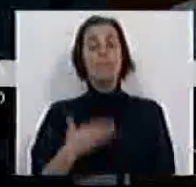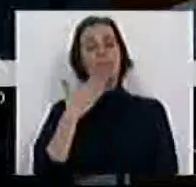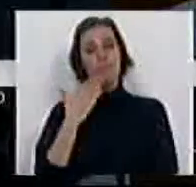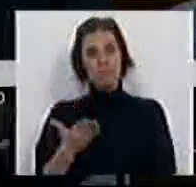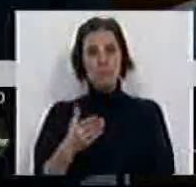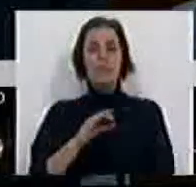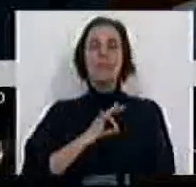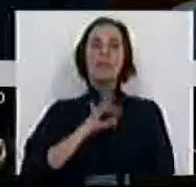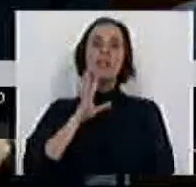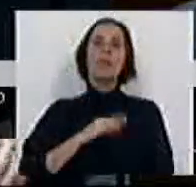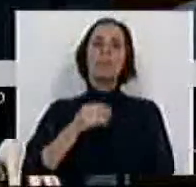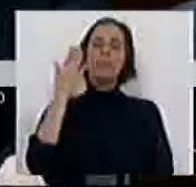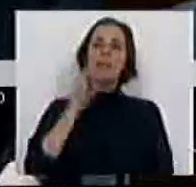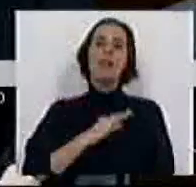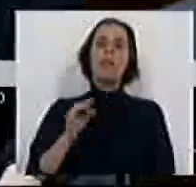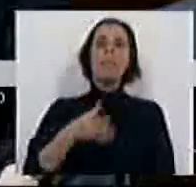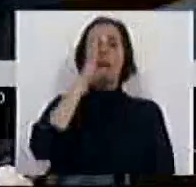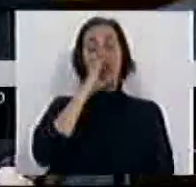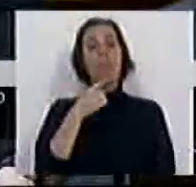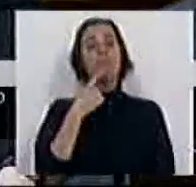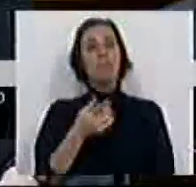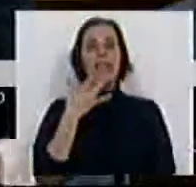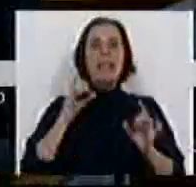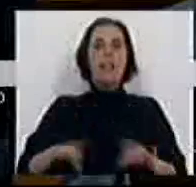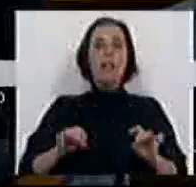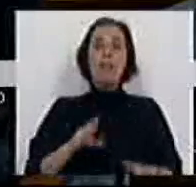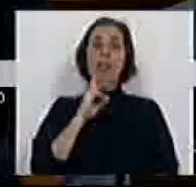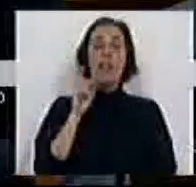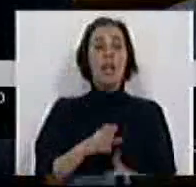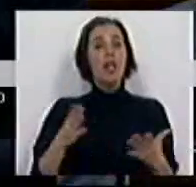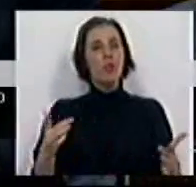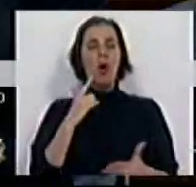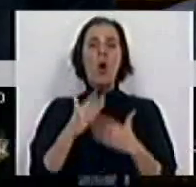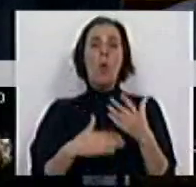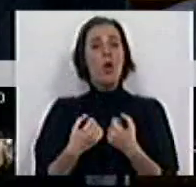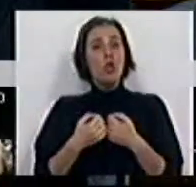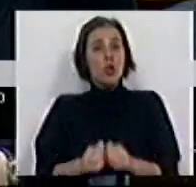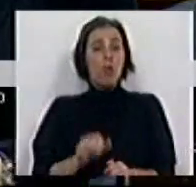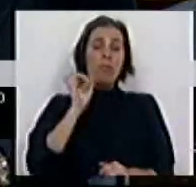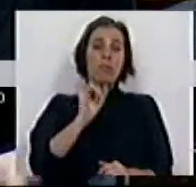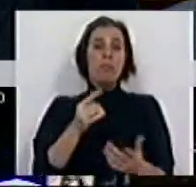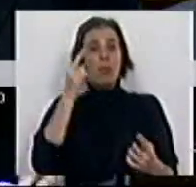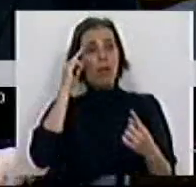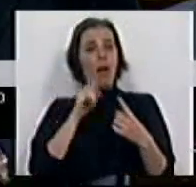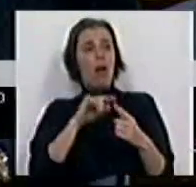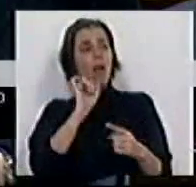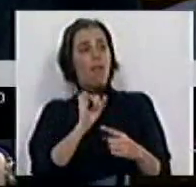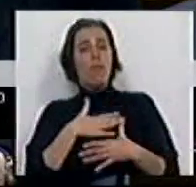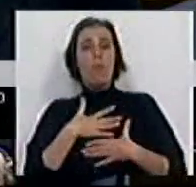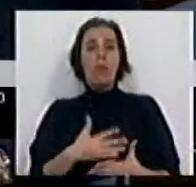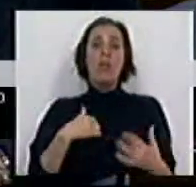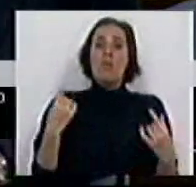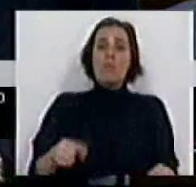Muito obrigada, Sra. Presidente. Sr. Primeiro-Ministro, registro que evita a resposta, continua a esconder as suas intenções e, portanto,